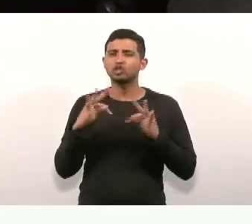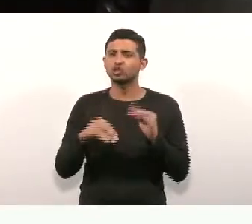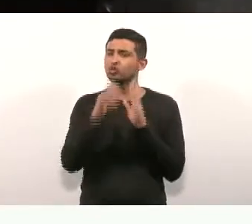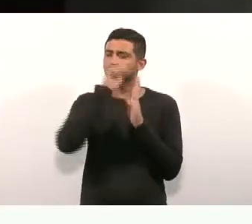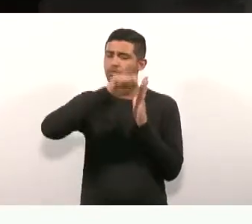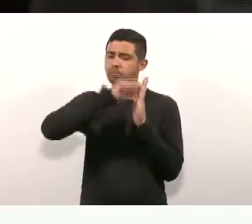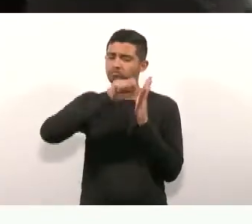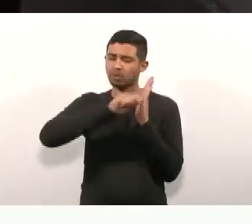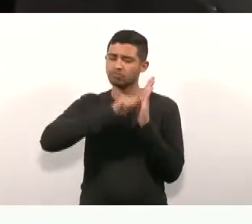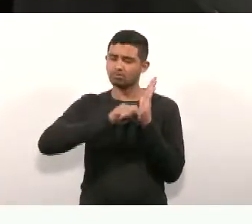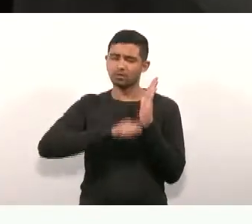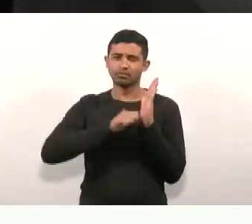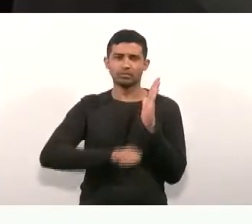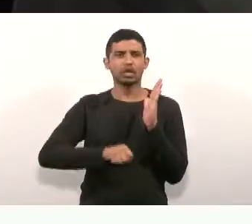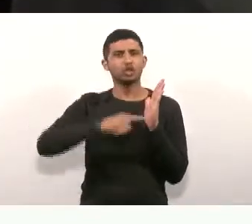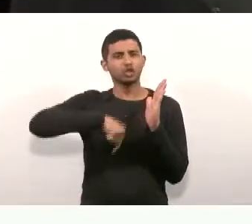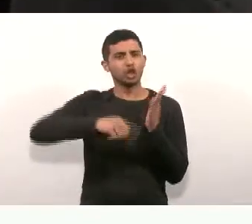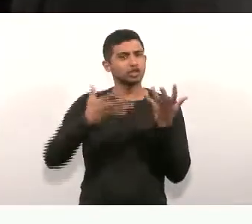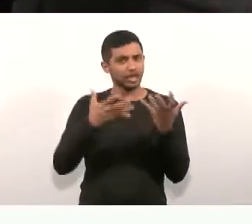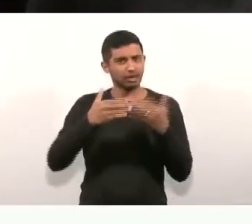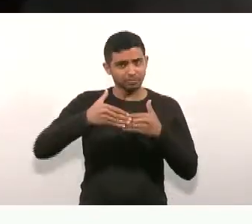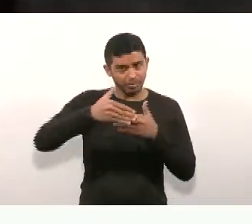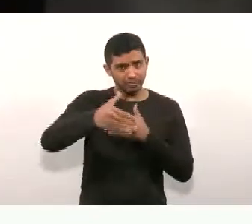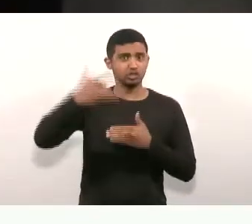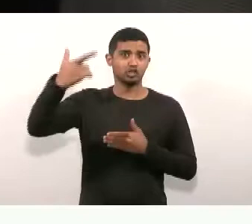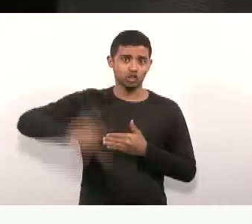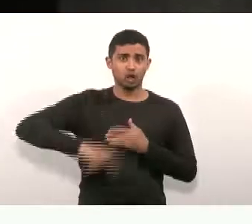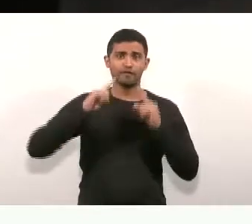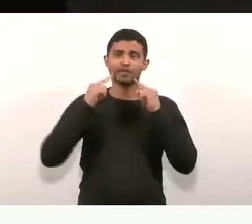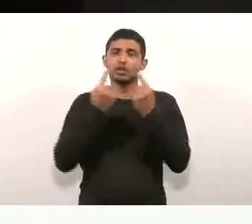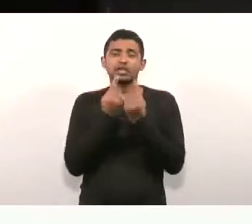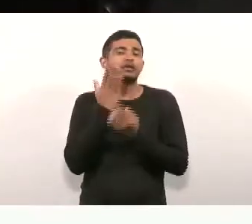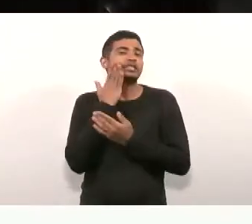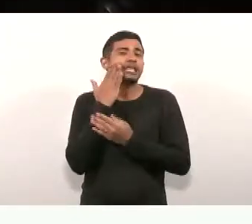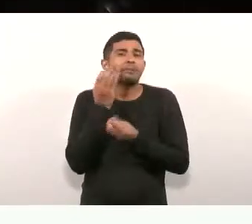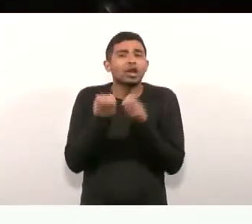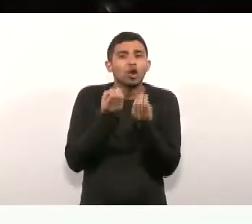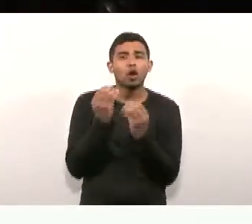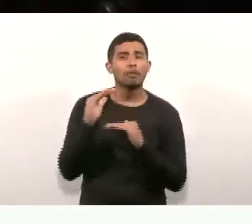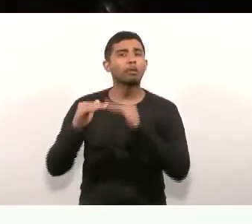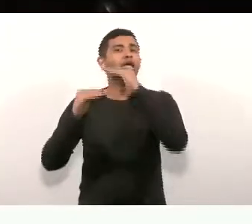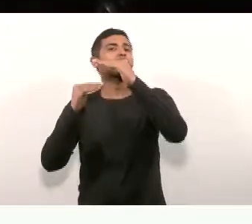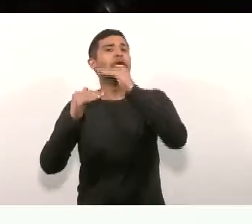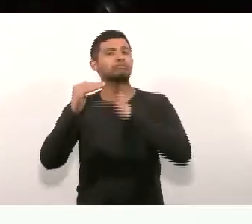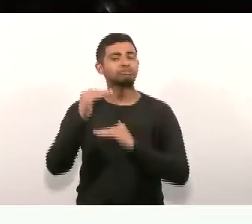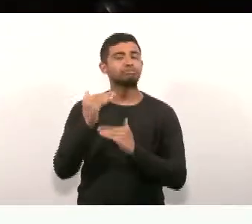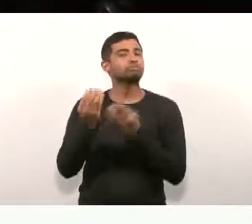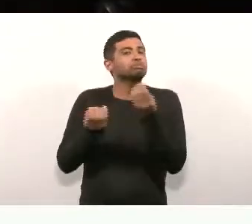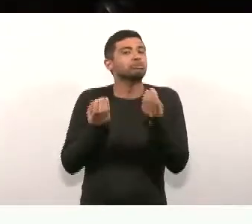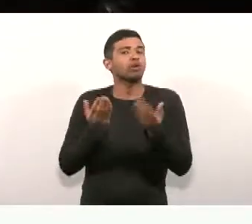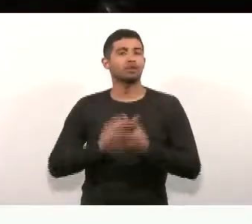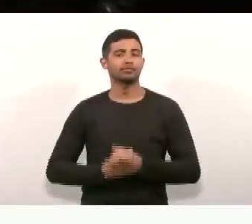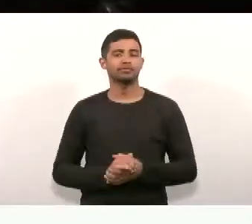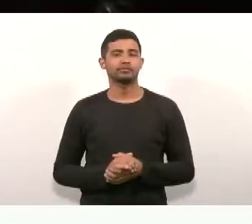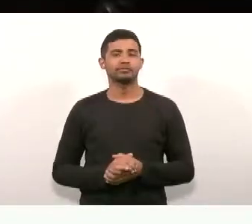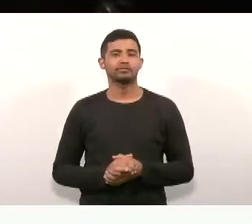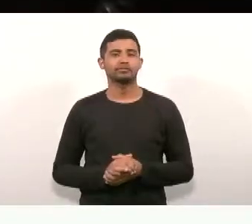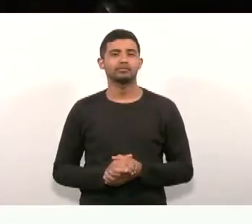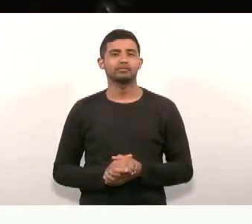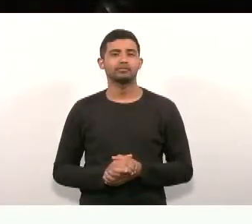aqui, e a ideia é ter uma nova reunião agora para ouvir o que avançou a respeito disso, como que foi feito,